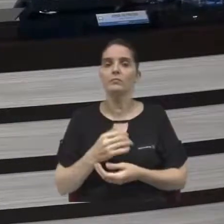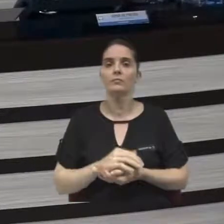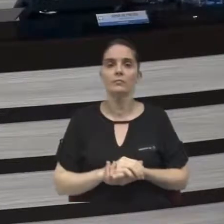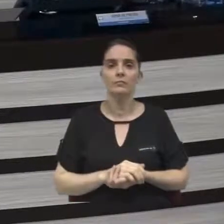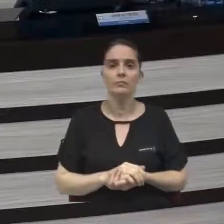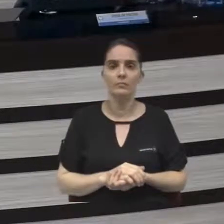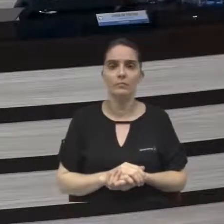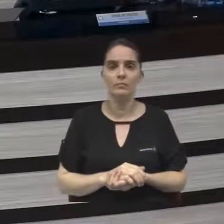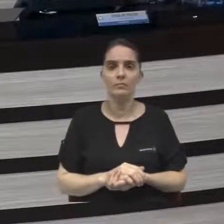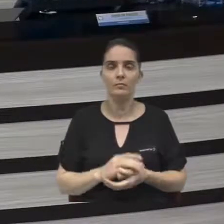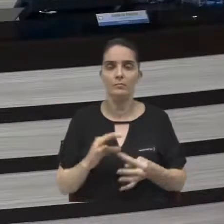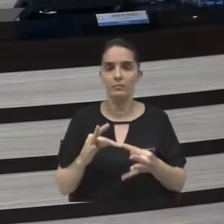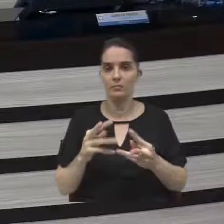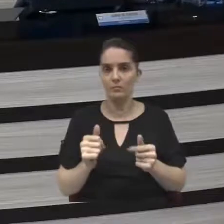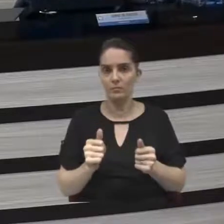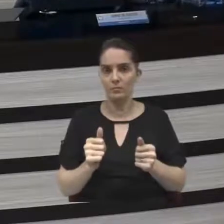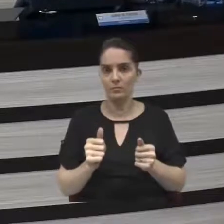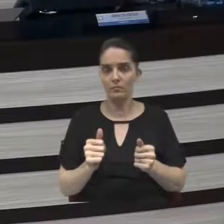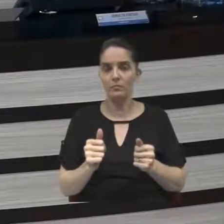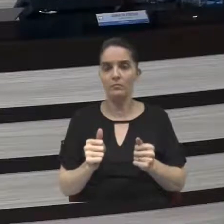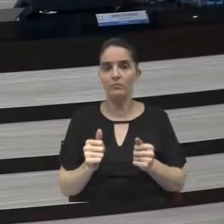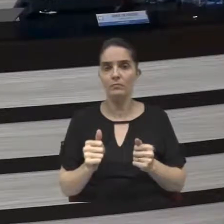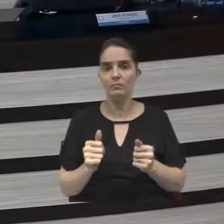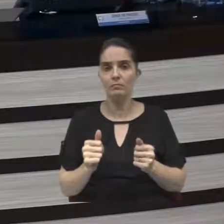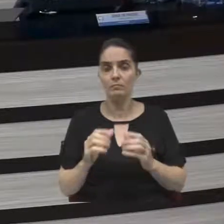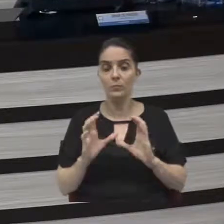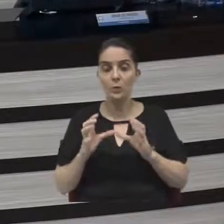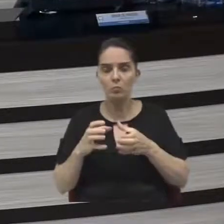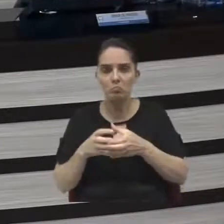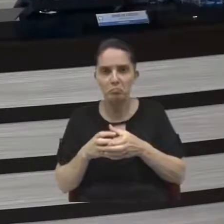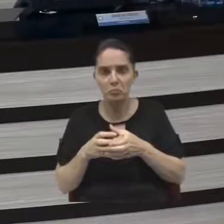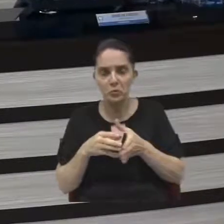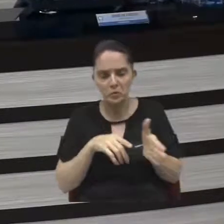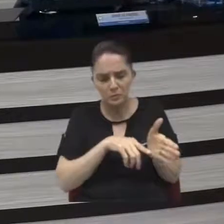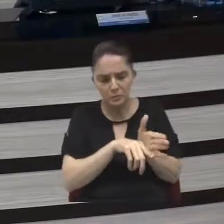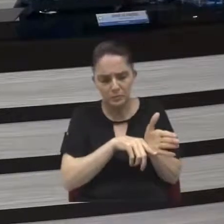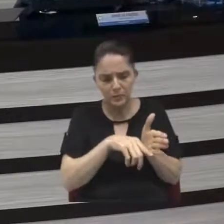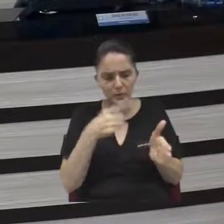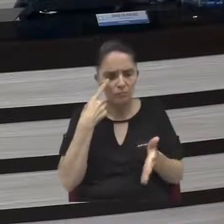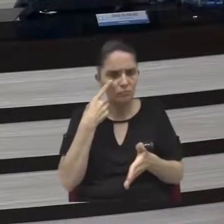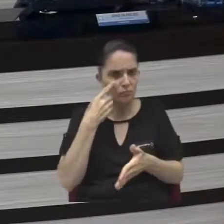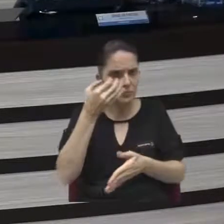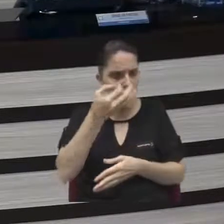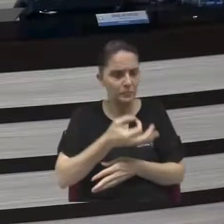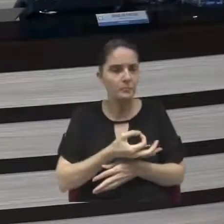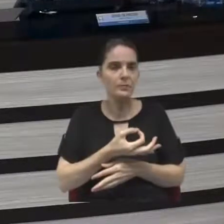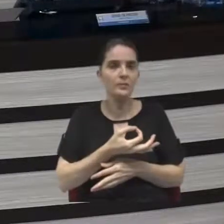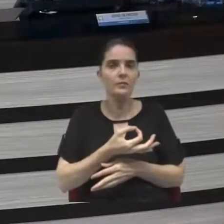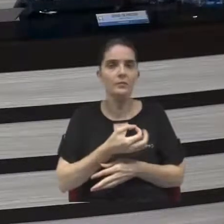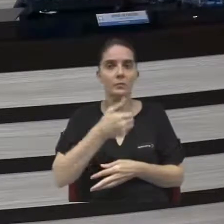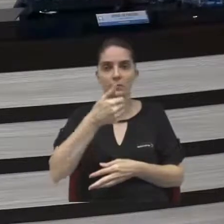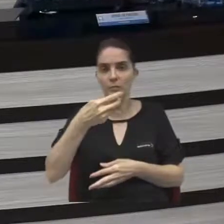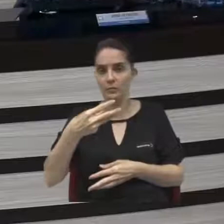porventura pendentes, de apreciação por esse tribunal, em especial o expediente